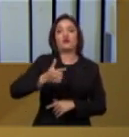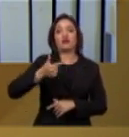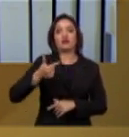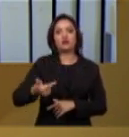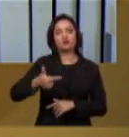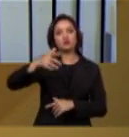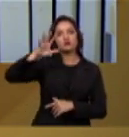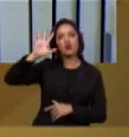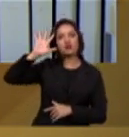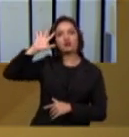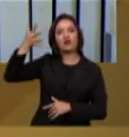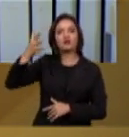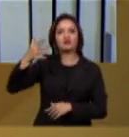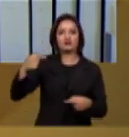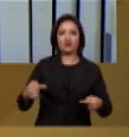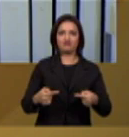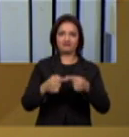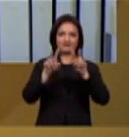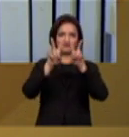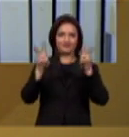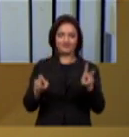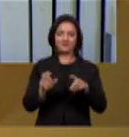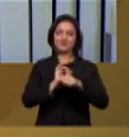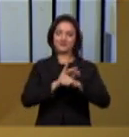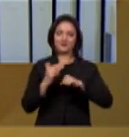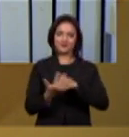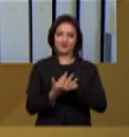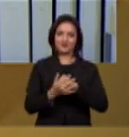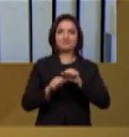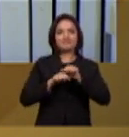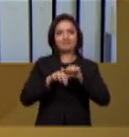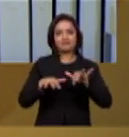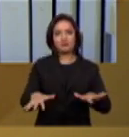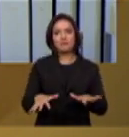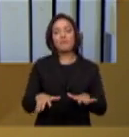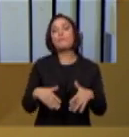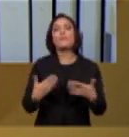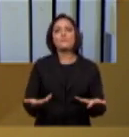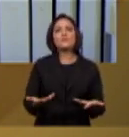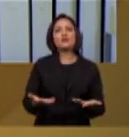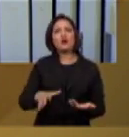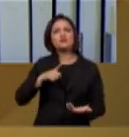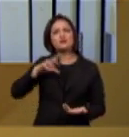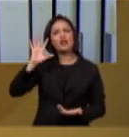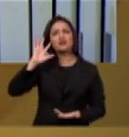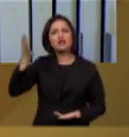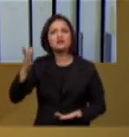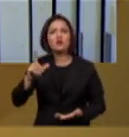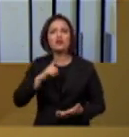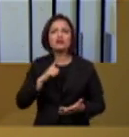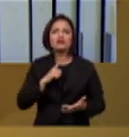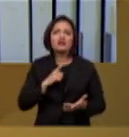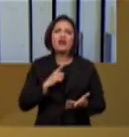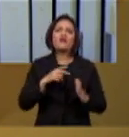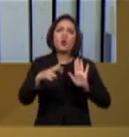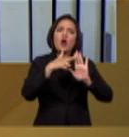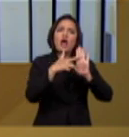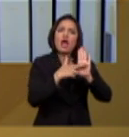3.692 decisões quanto ao tema. Mediante suas decisões, o Supremo fixou diretrizes de